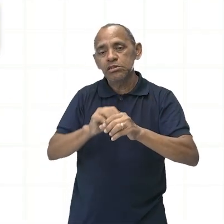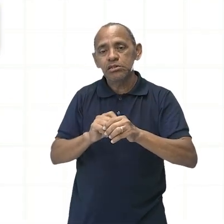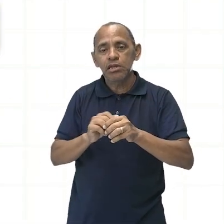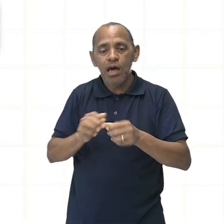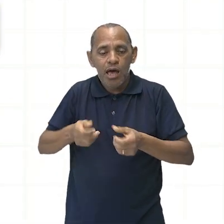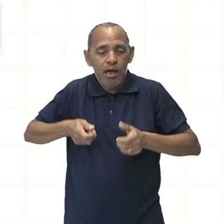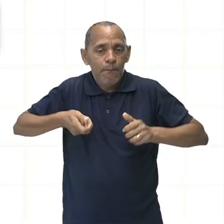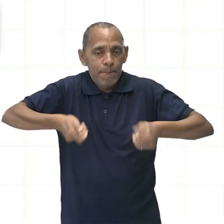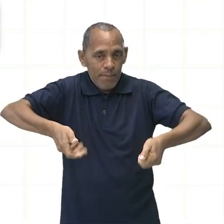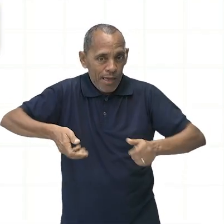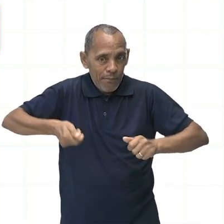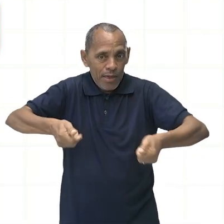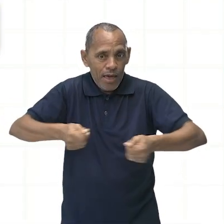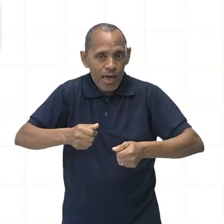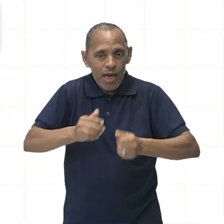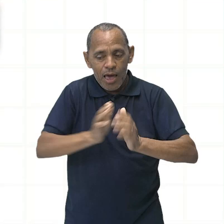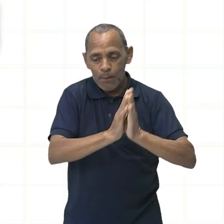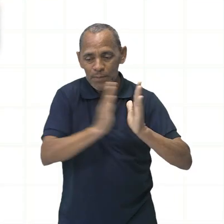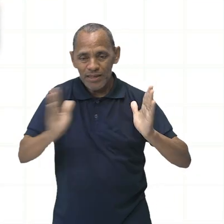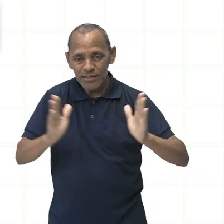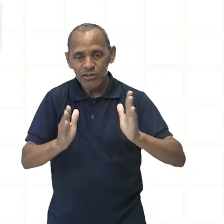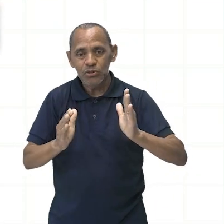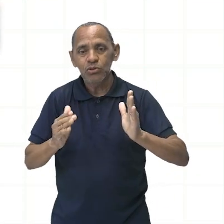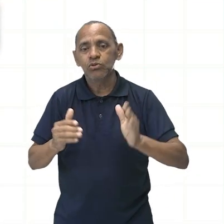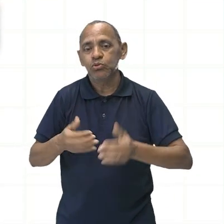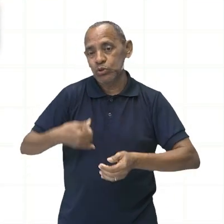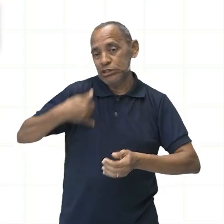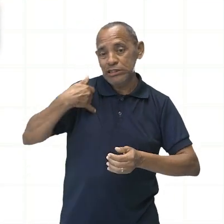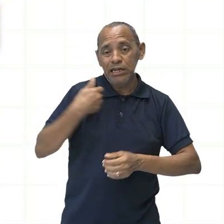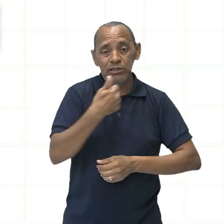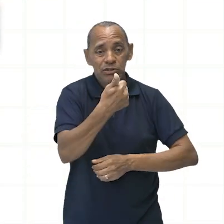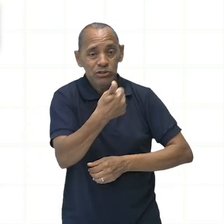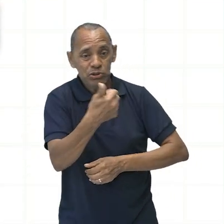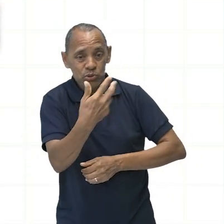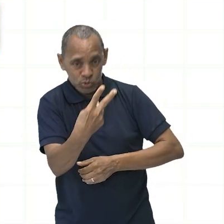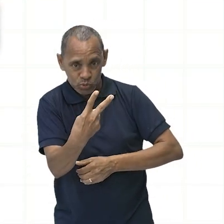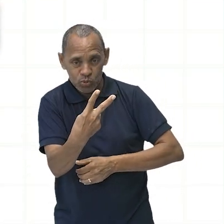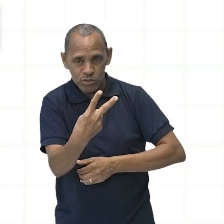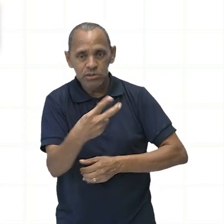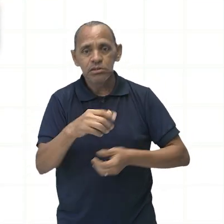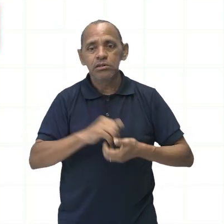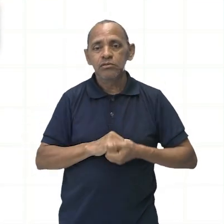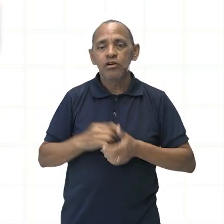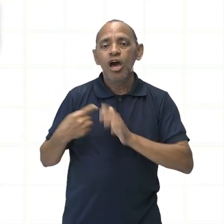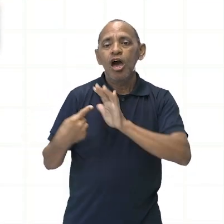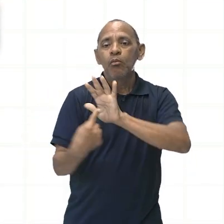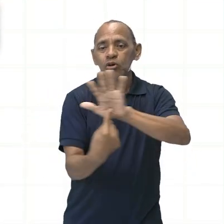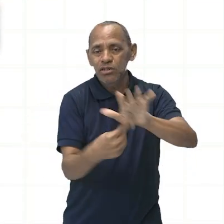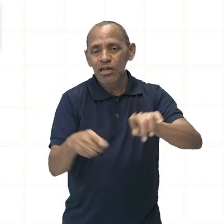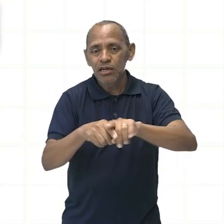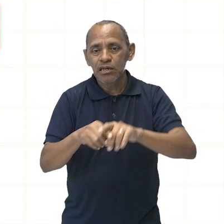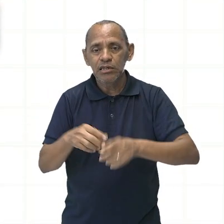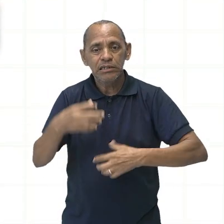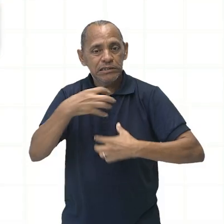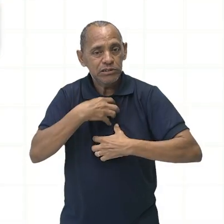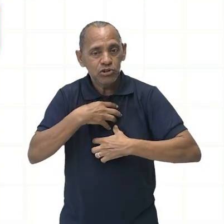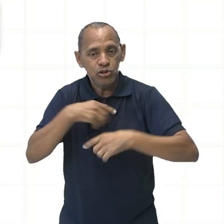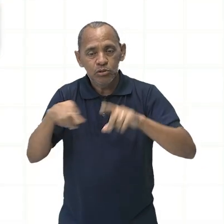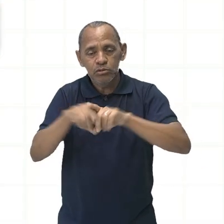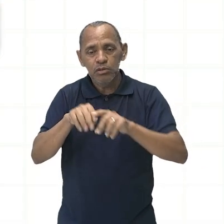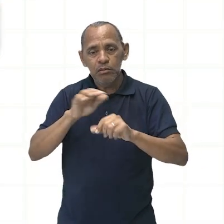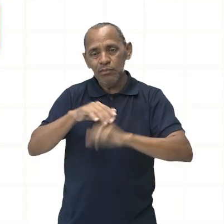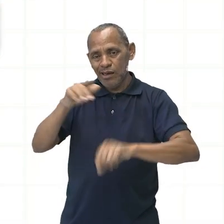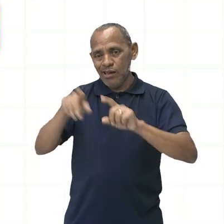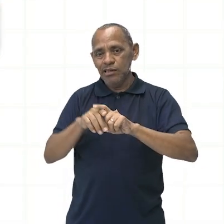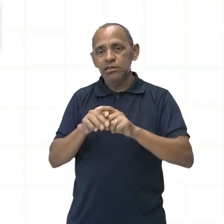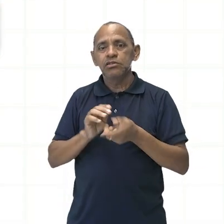por volta dos seus 12 anos, onde ele já vai evidenciar esses sintomas mais elevados, digamos assim, dessa